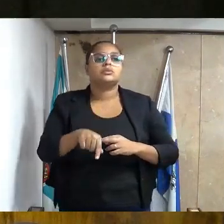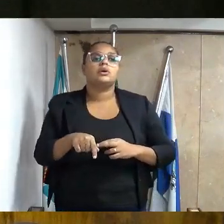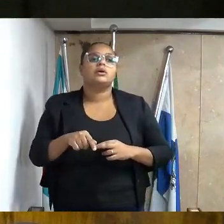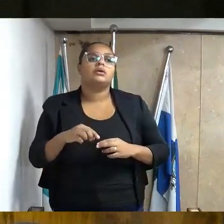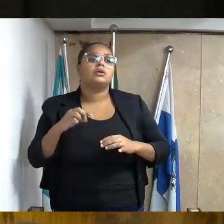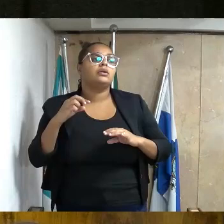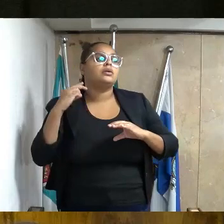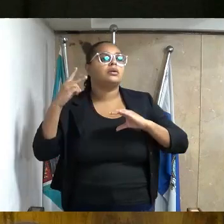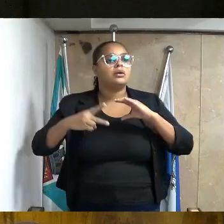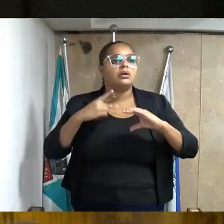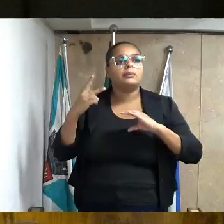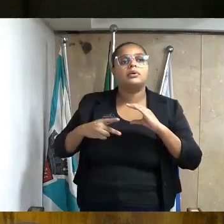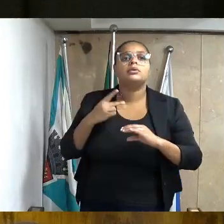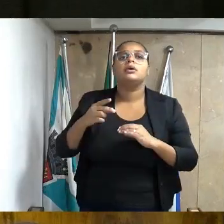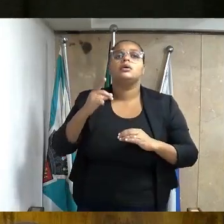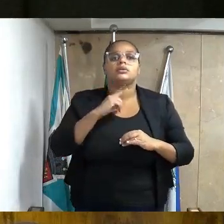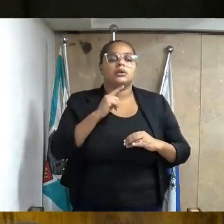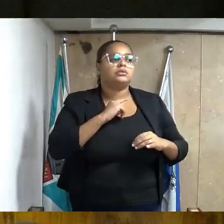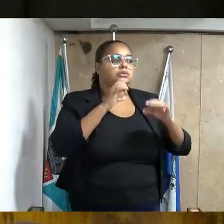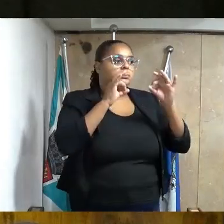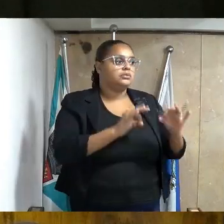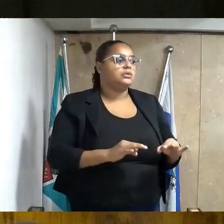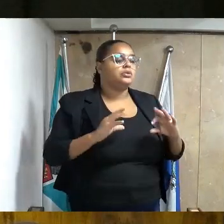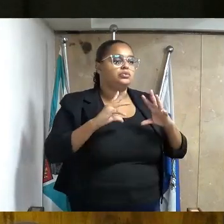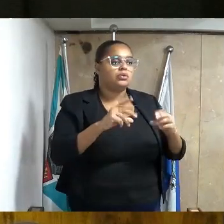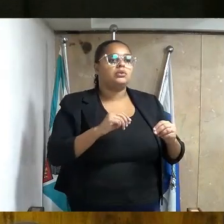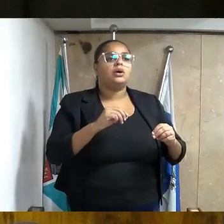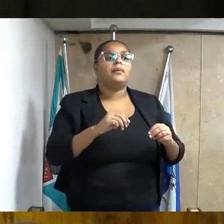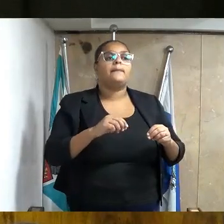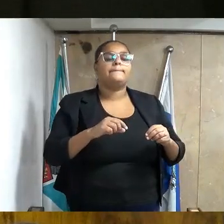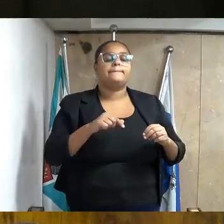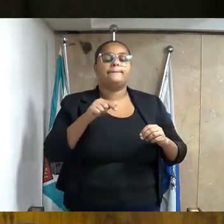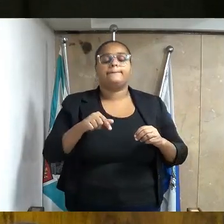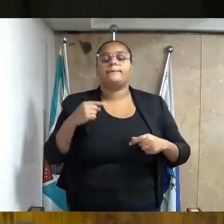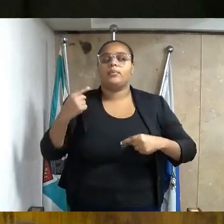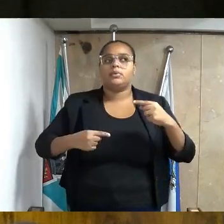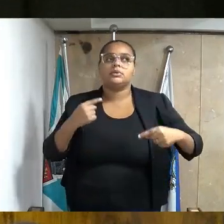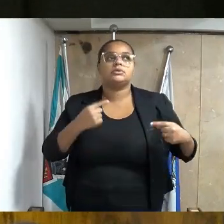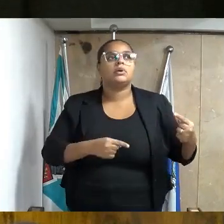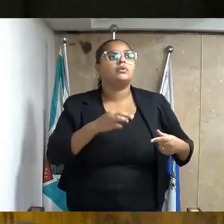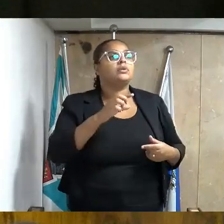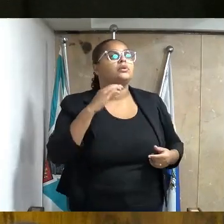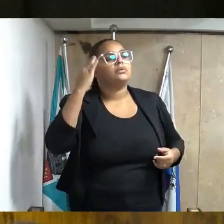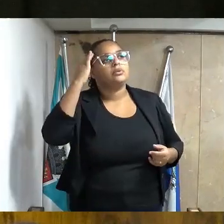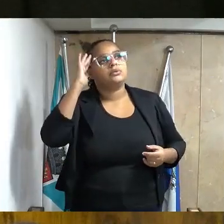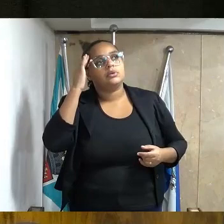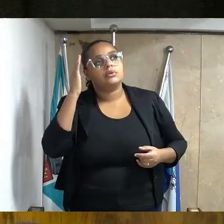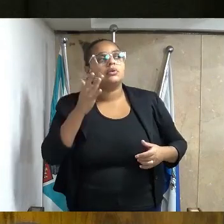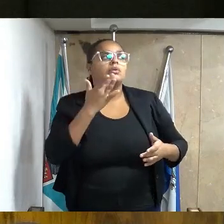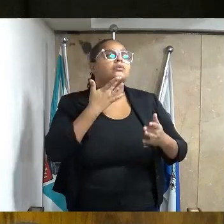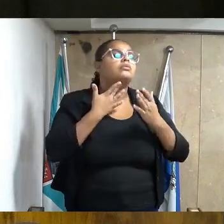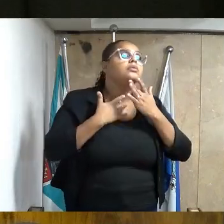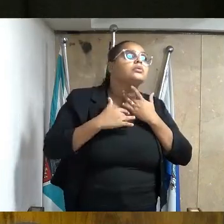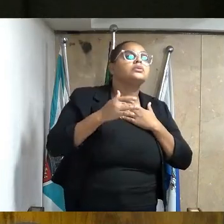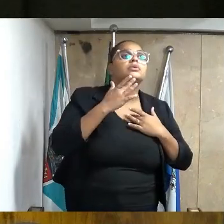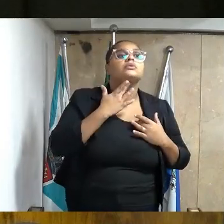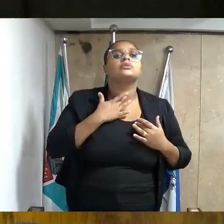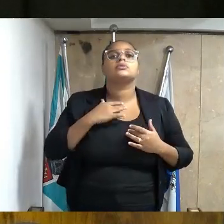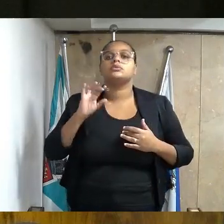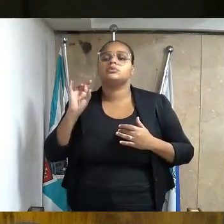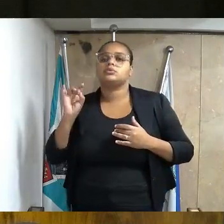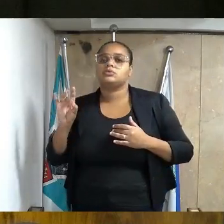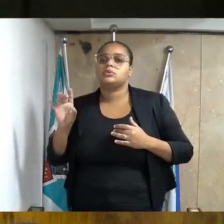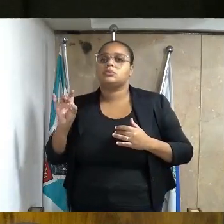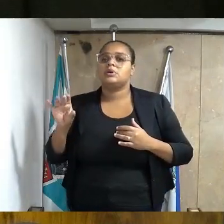que eu tenho certeza que toda a população está entendendo. O perfil, a vontade, não só do